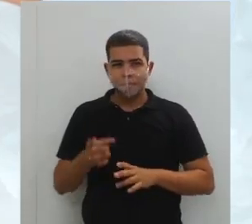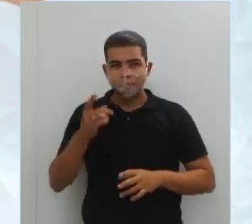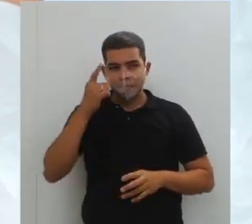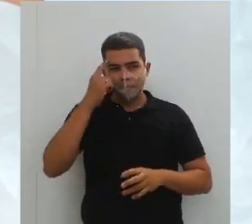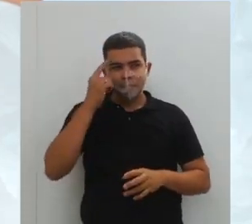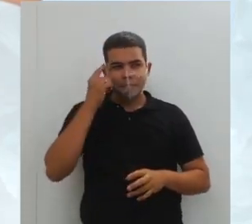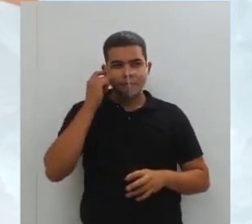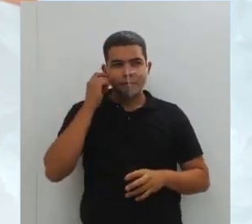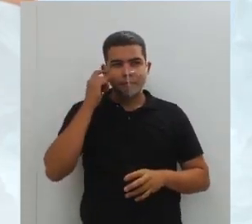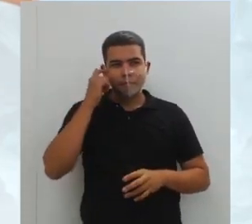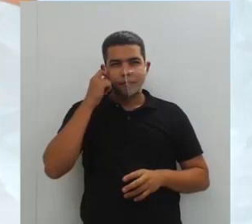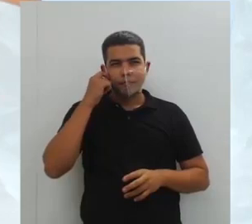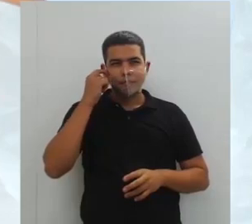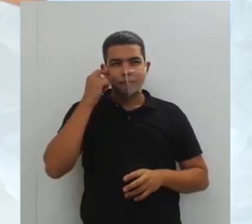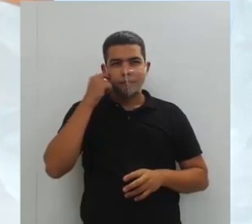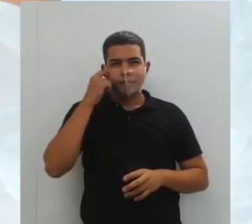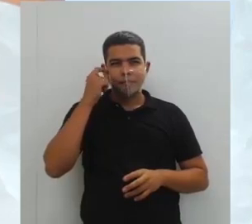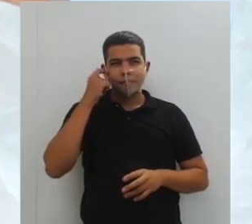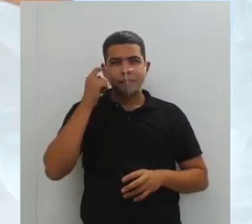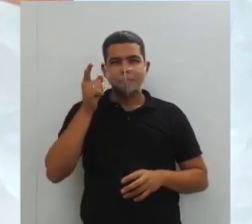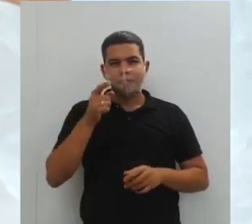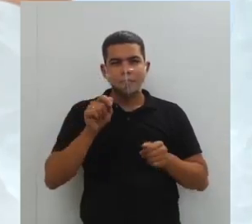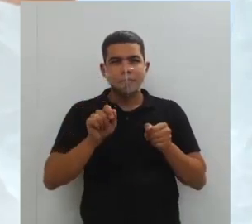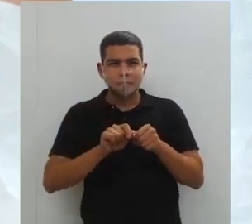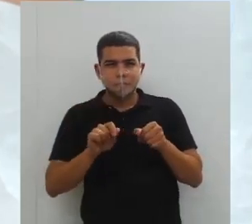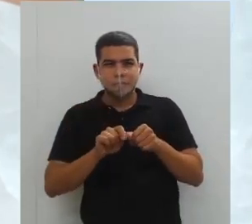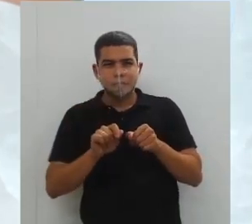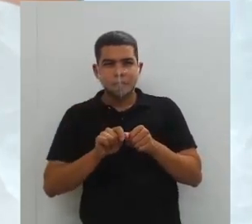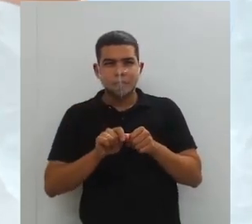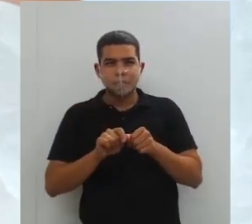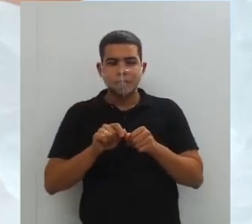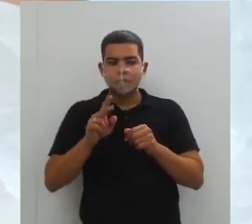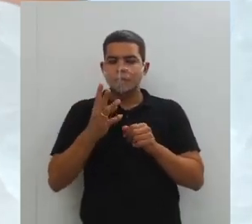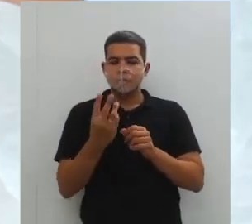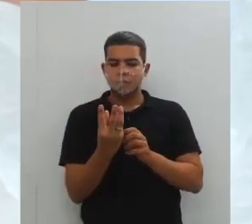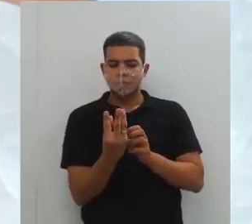Ok? E aí, depois que você enrolou, puxa lá